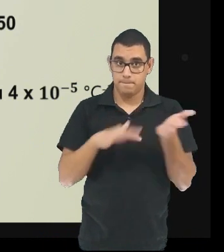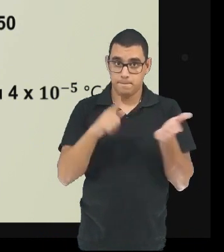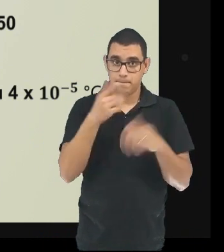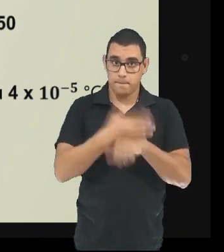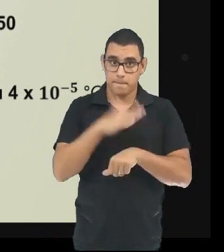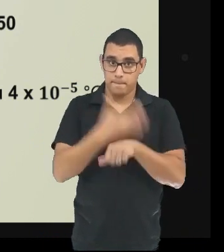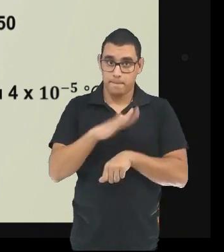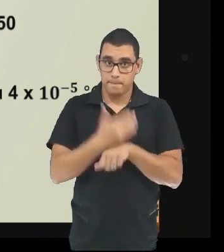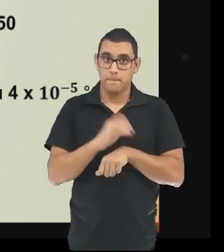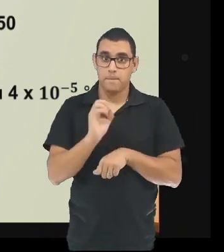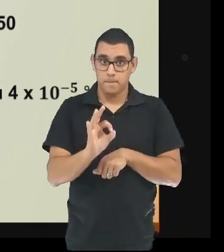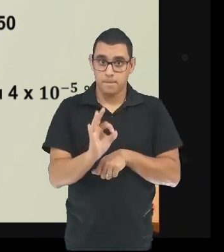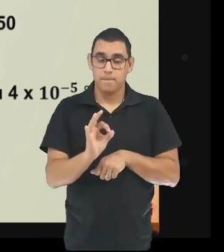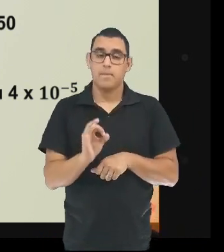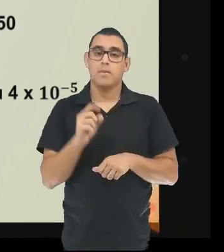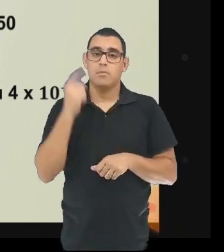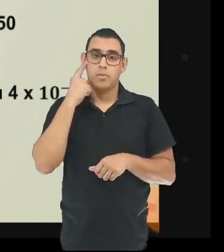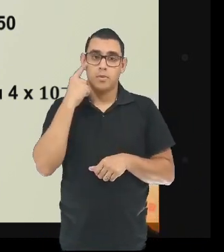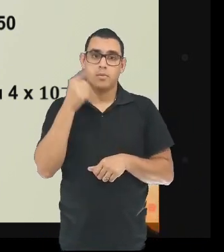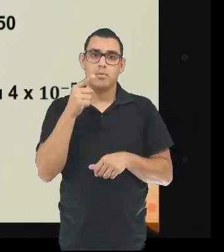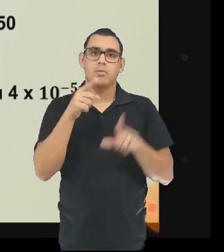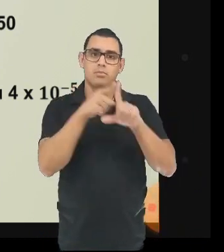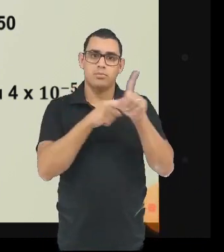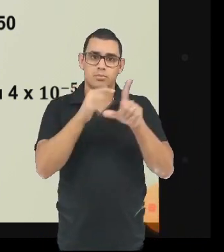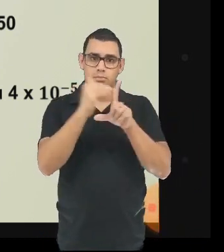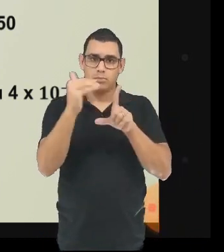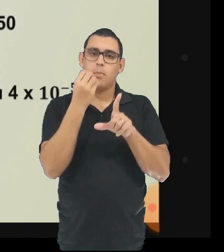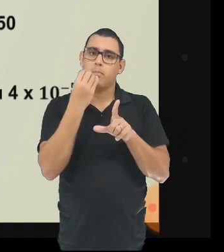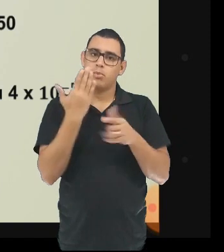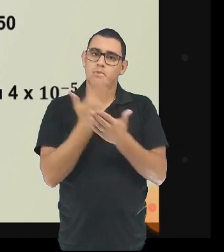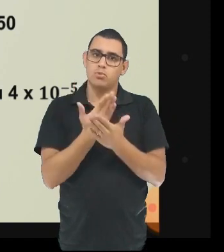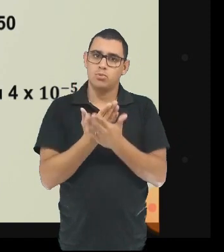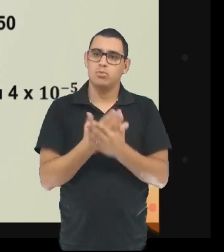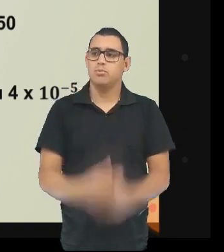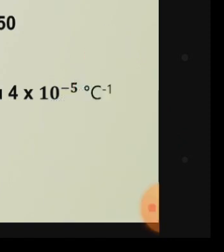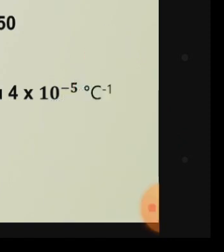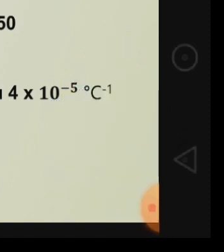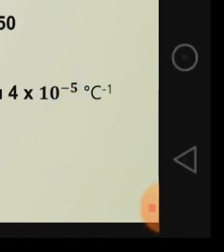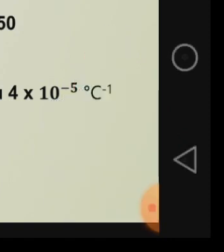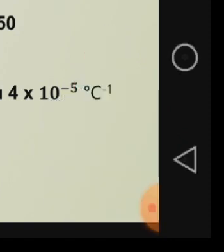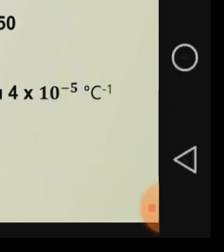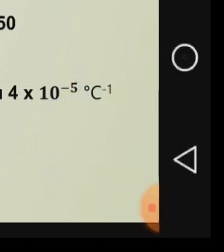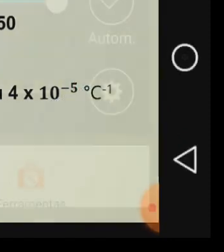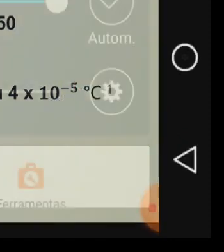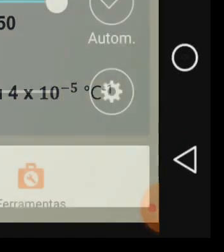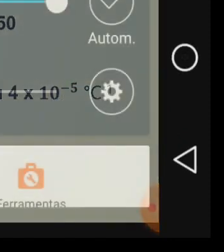uma atividade para vocês exercitarem trabalhando com esses gráficos. Bons estudos!